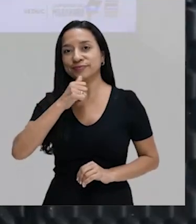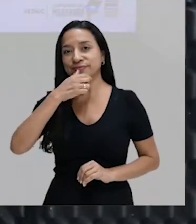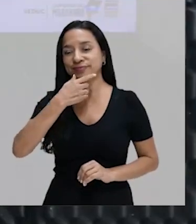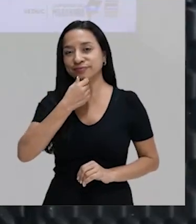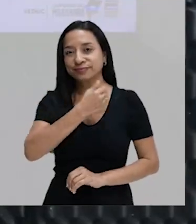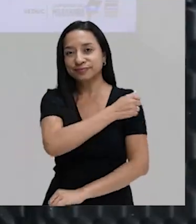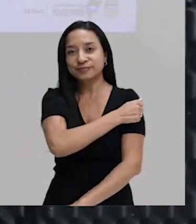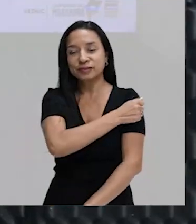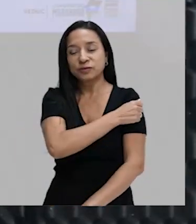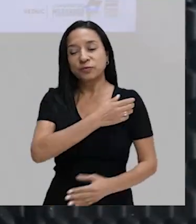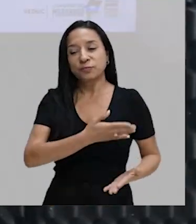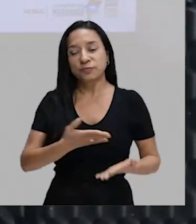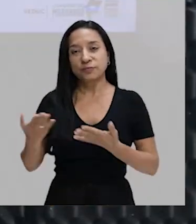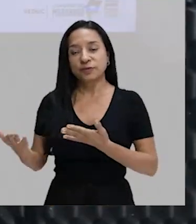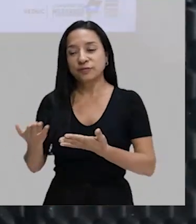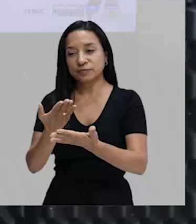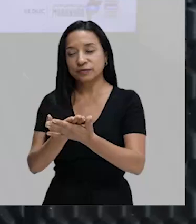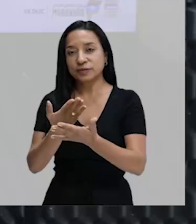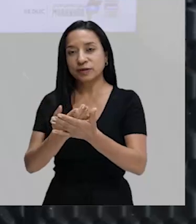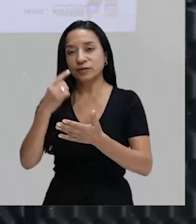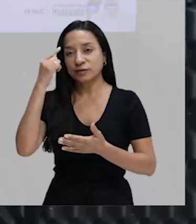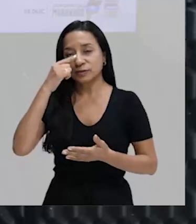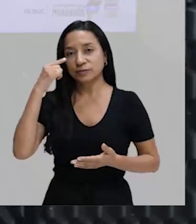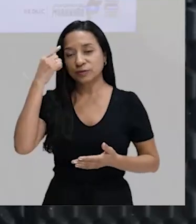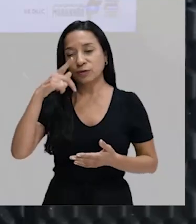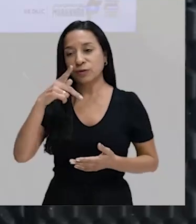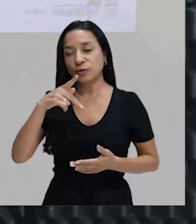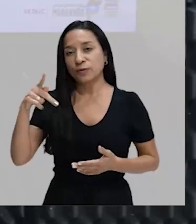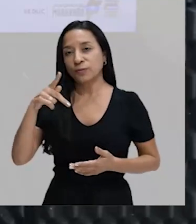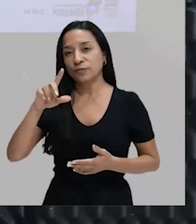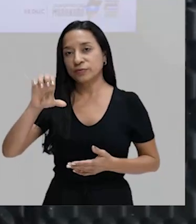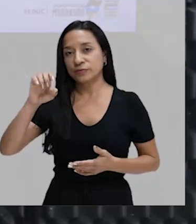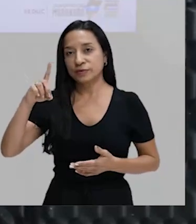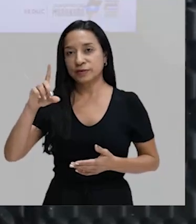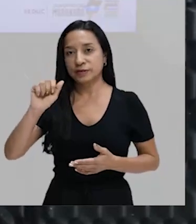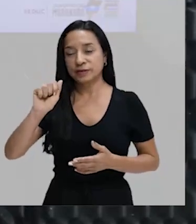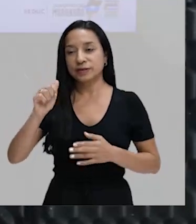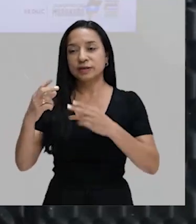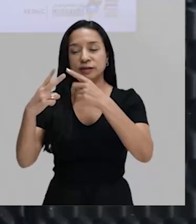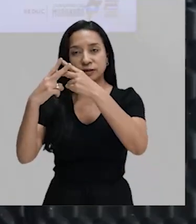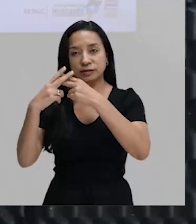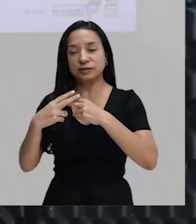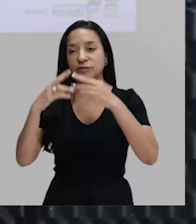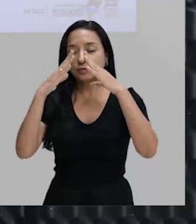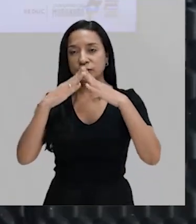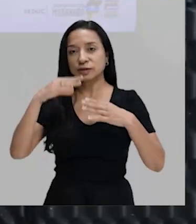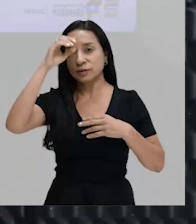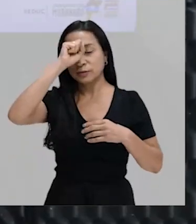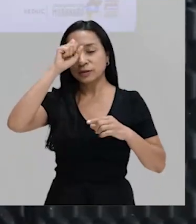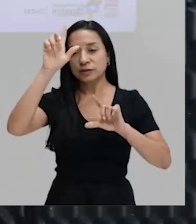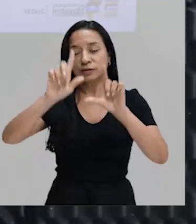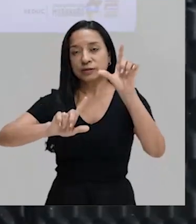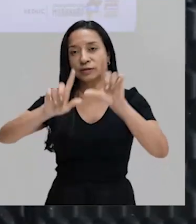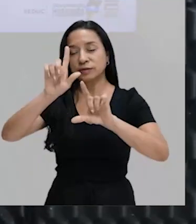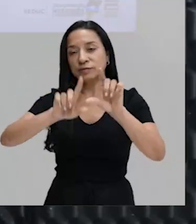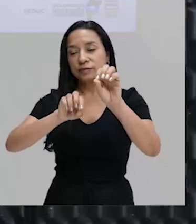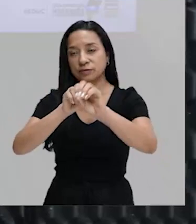bem-vindos à classe de espanhol de hoje. Como sempre, a professora Leda Gênia aqui na área do hashtag Fica em Casa Aprendendo na TV Educação,